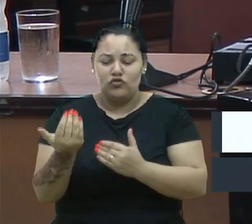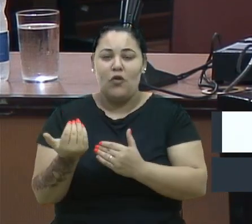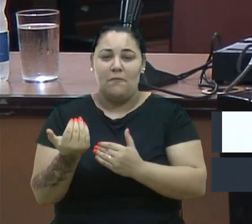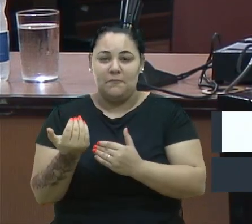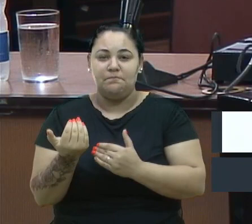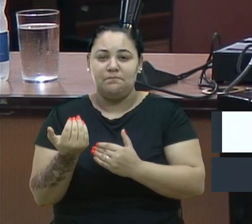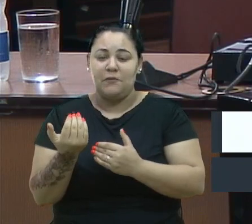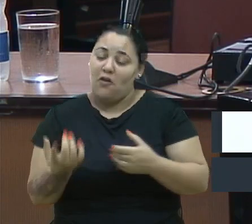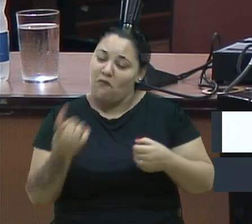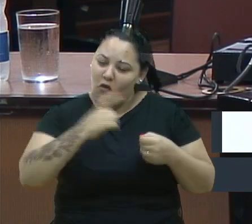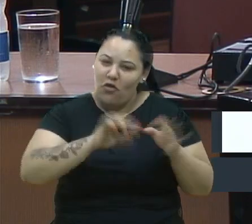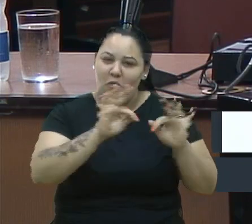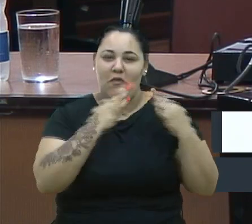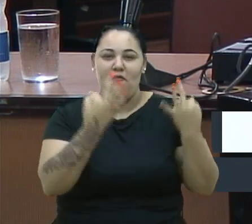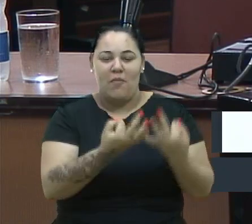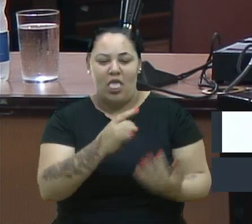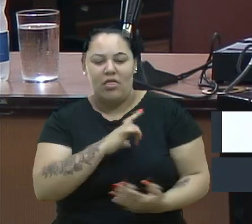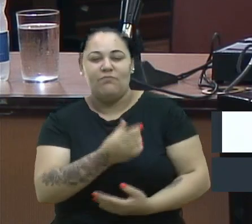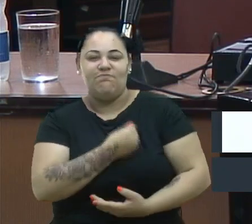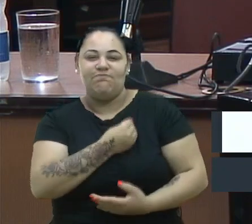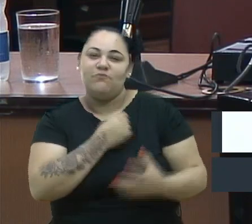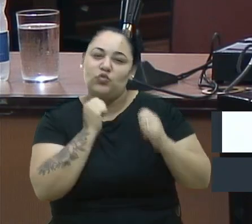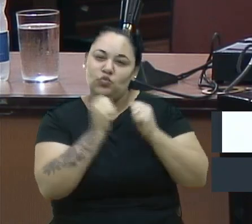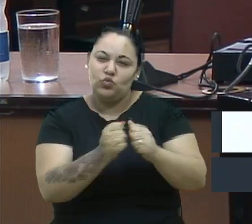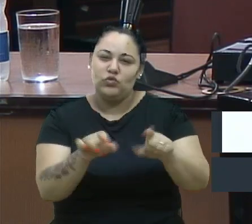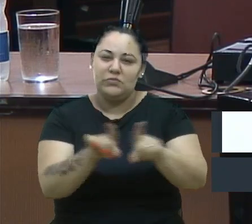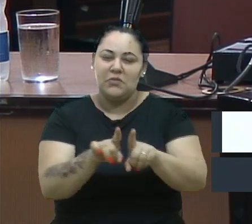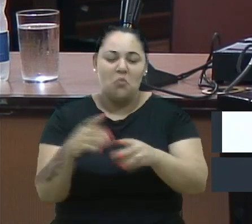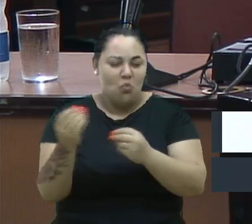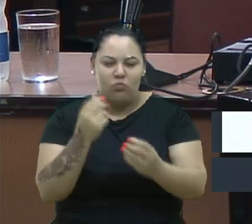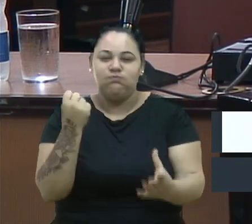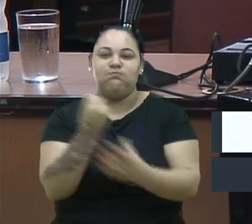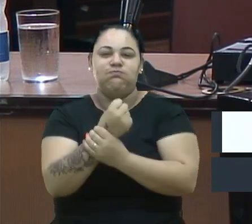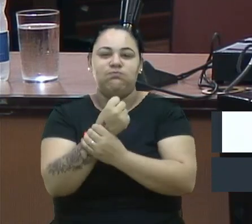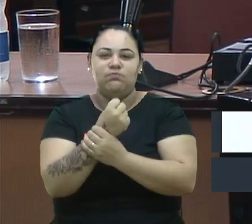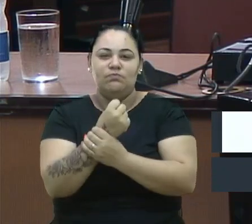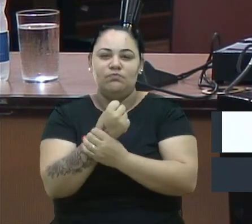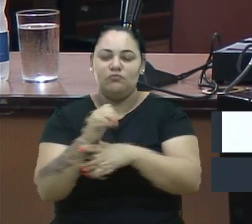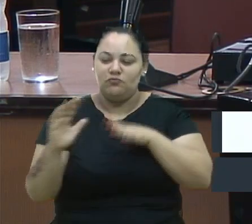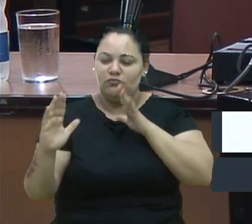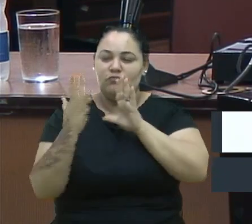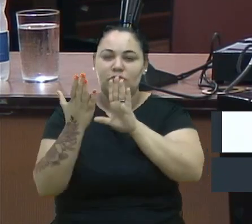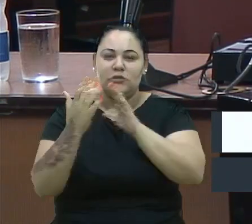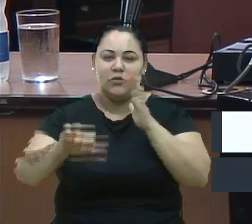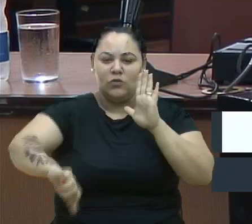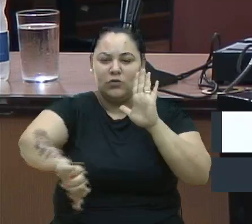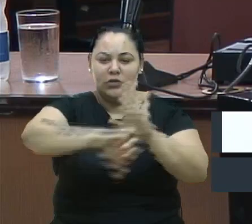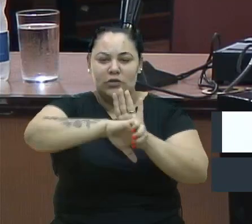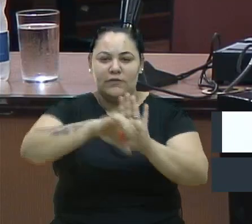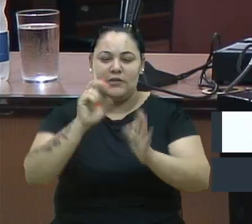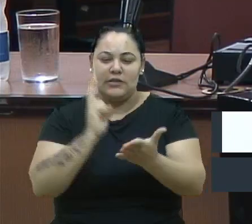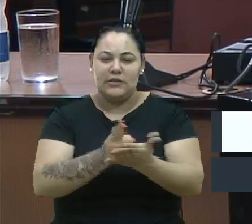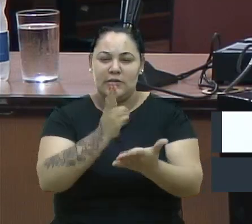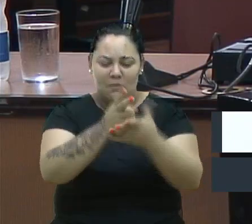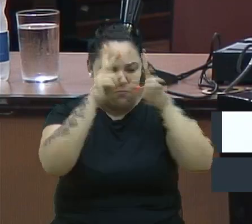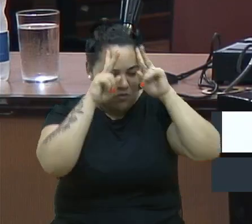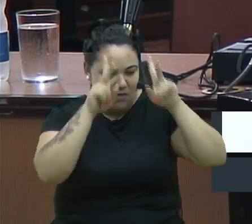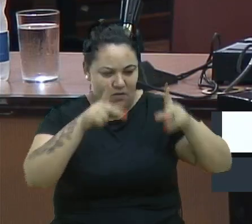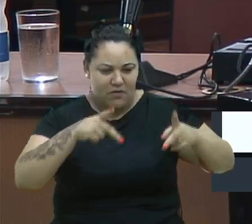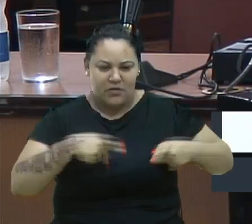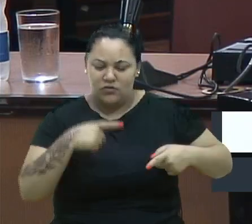de volta à sua família com vida e, acima de tudo, com segurança. O combate à criminalidade terá sempre o reconhecimento